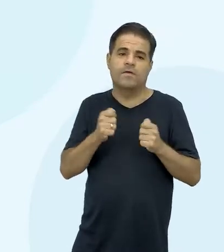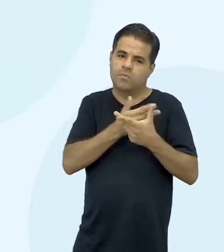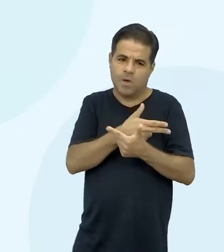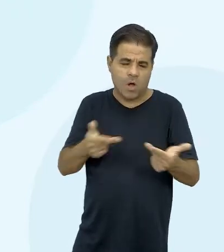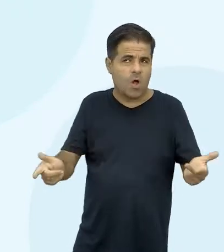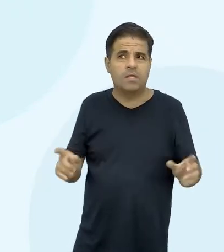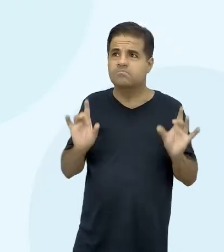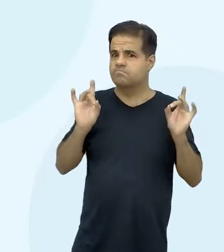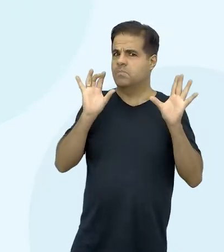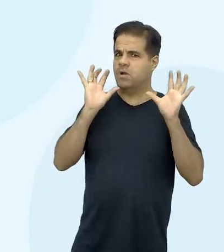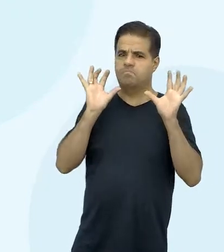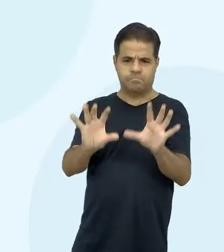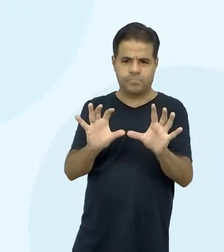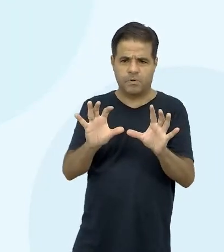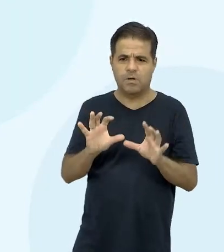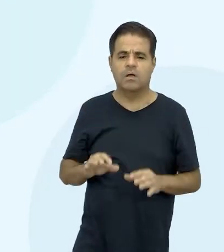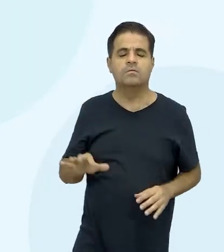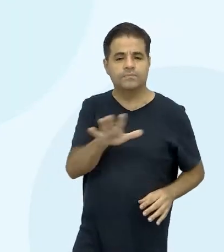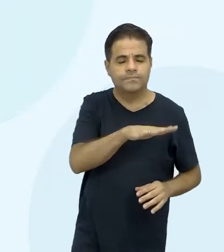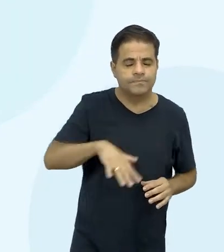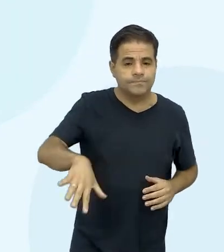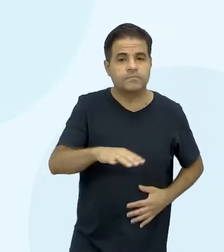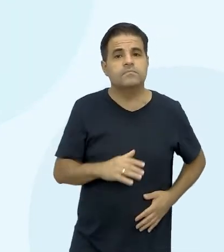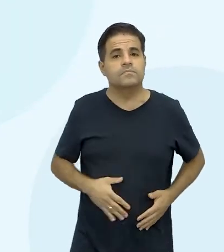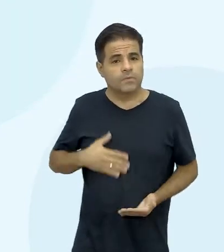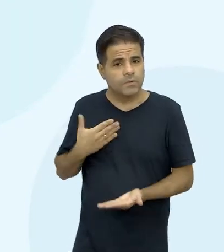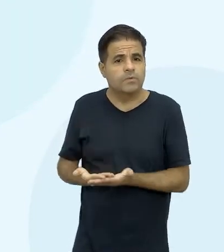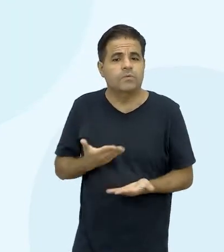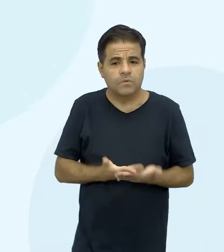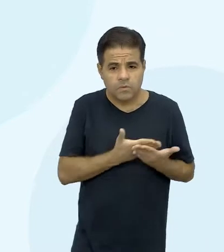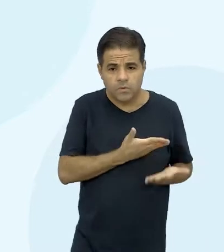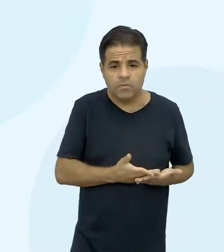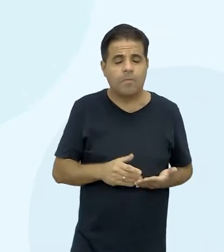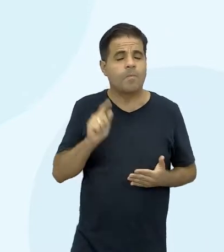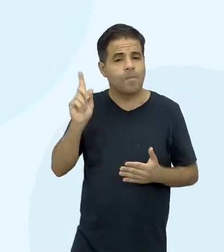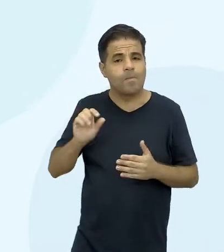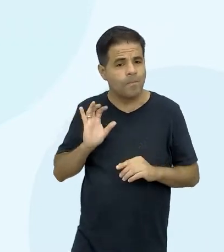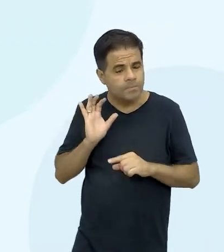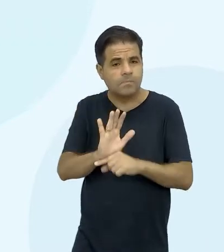coisa chocante para a época dele, ele fez com que os estudantes